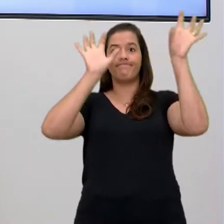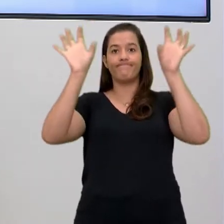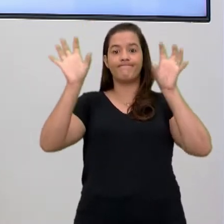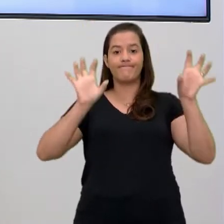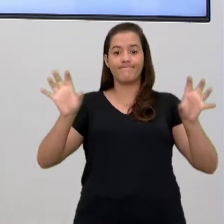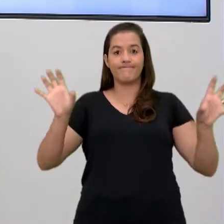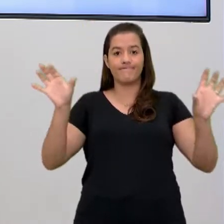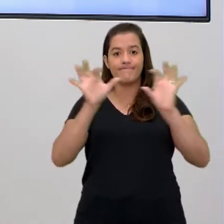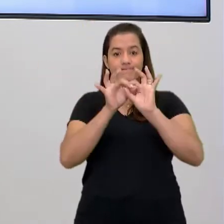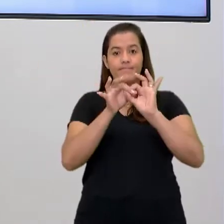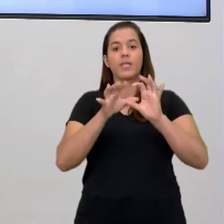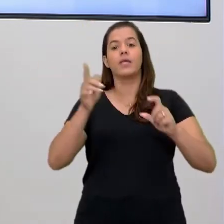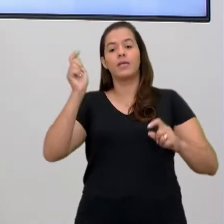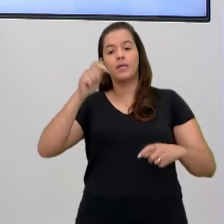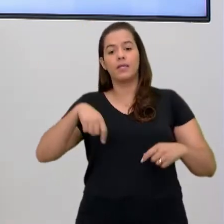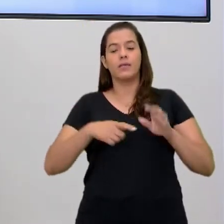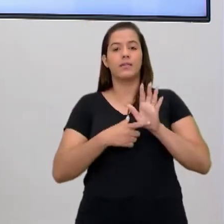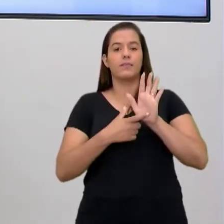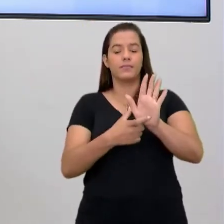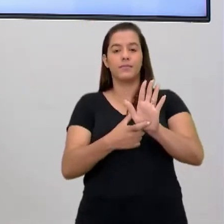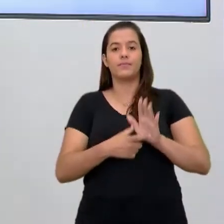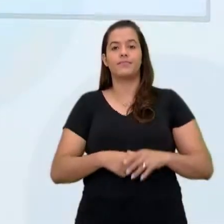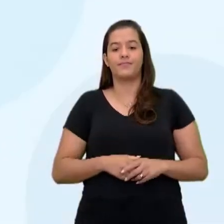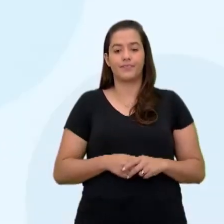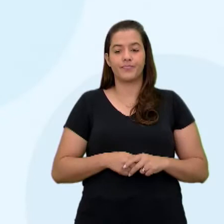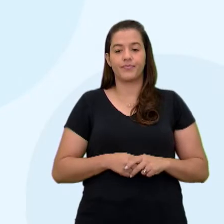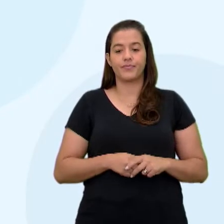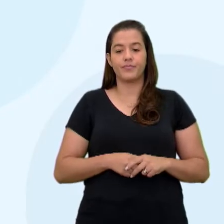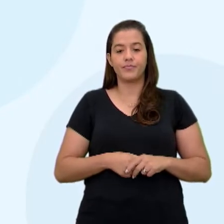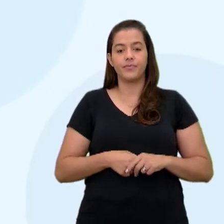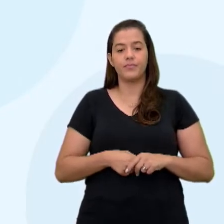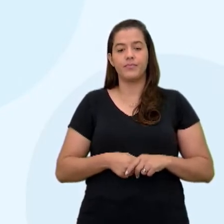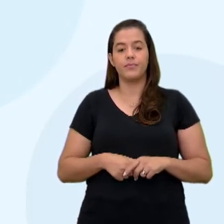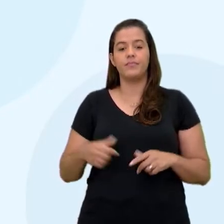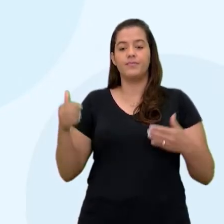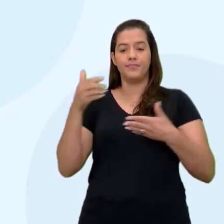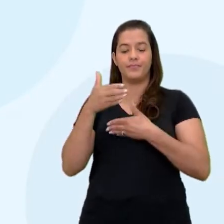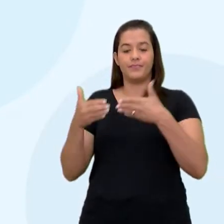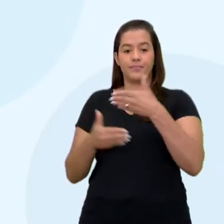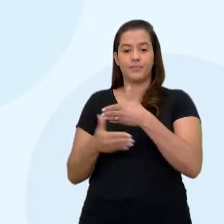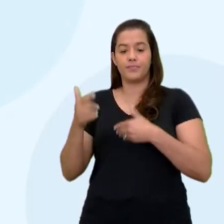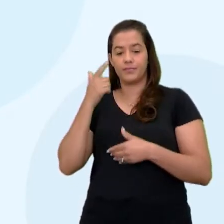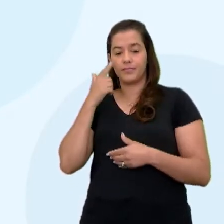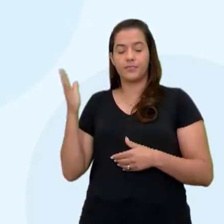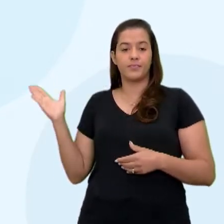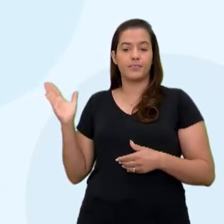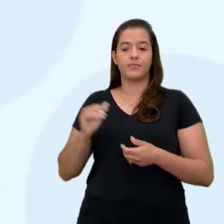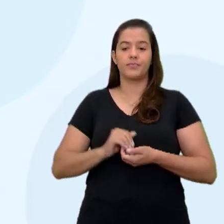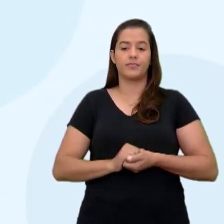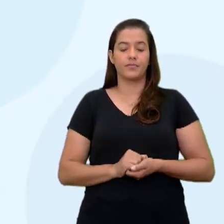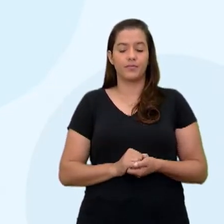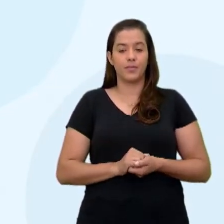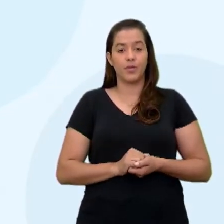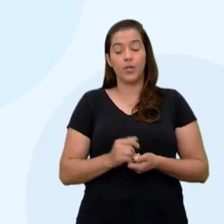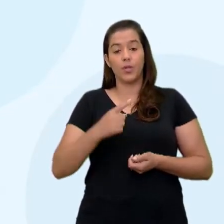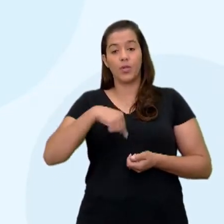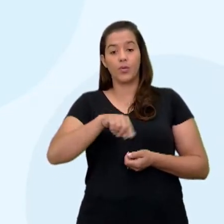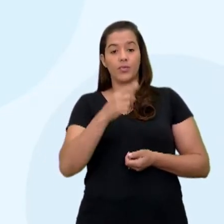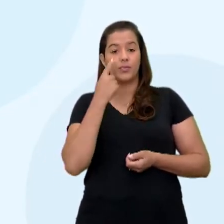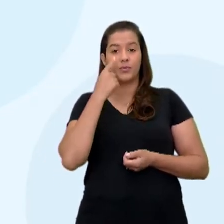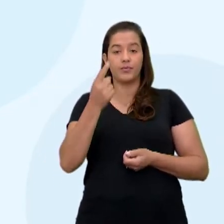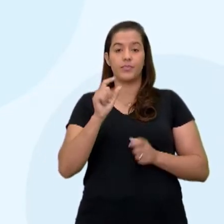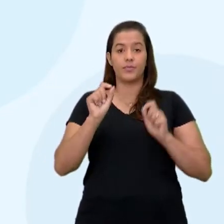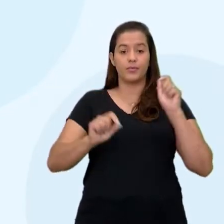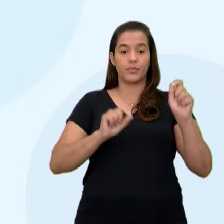com essa exposição. Vamos voltar para o LED? Vamos voltar para o LED. Olha lá, a gente está vendo o